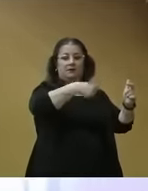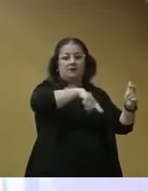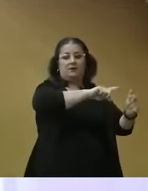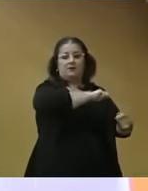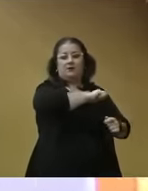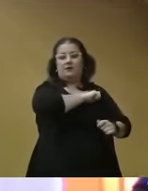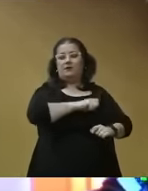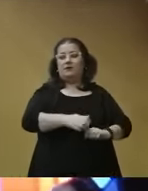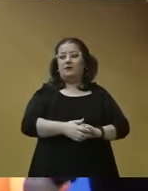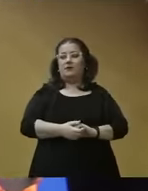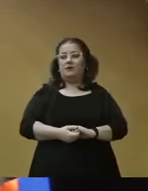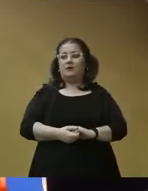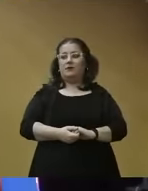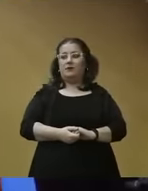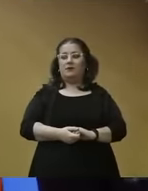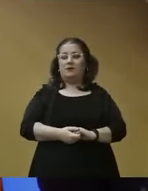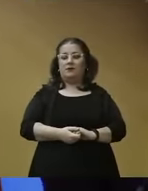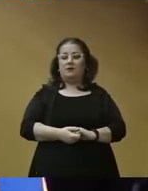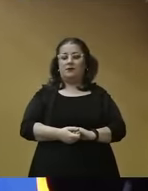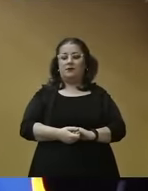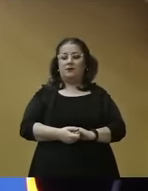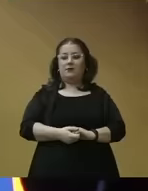formandos.